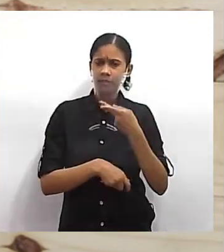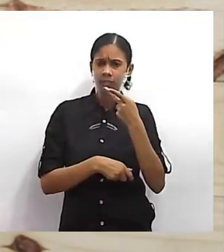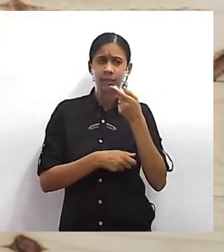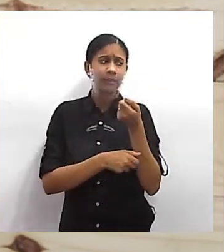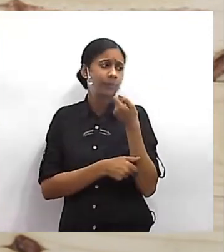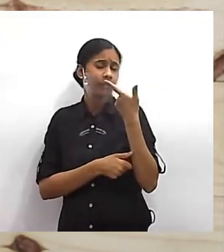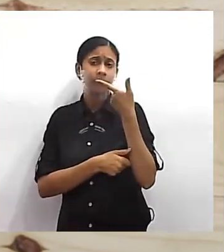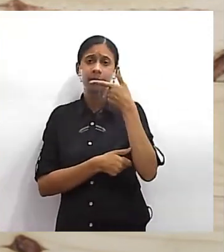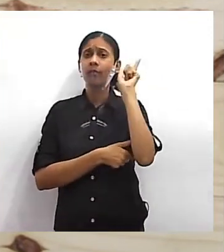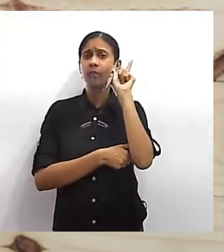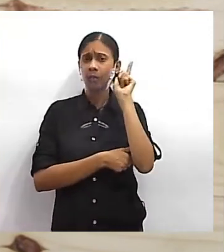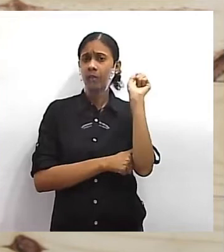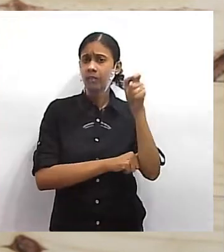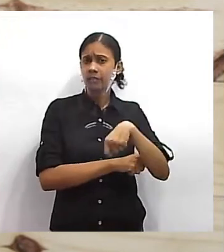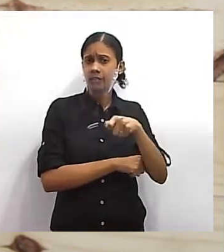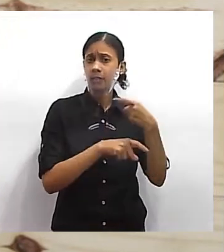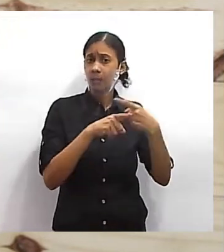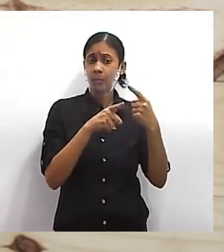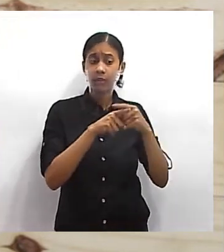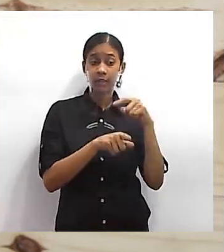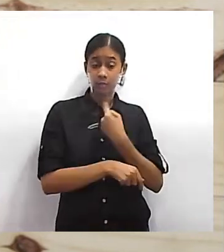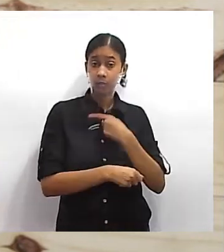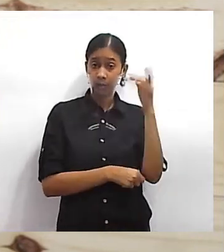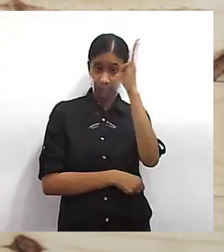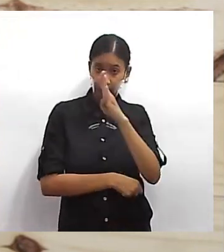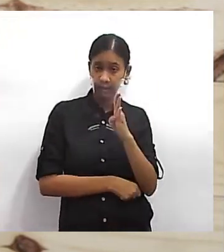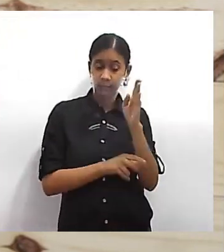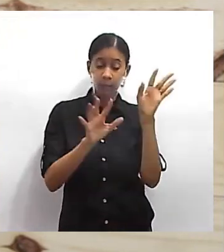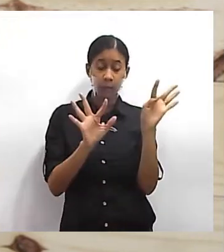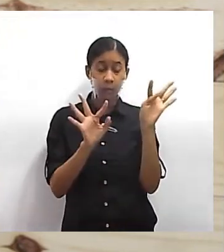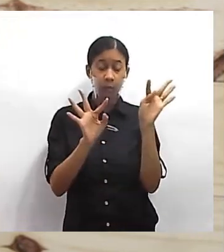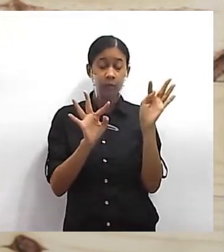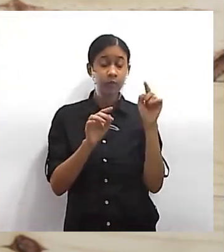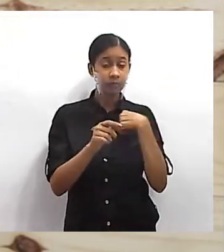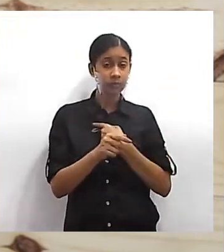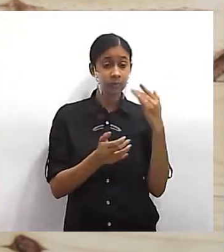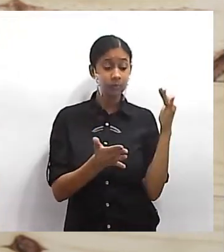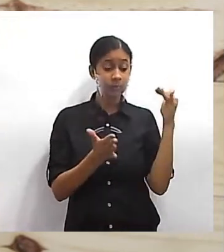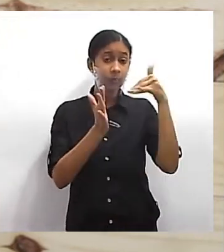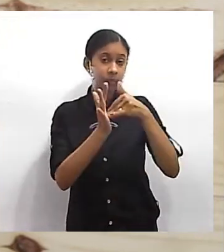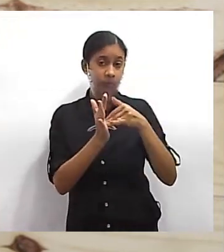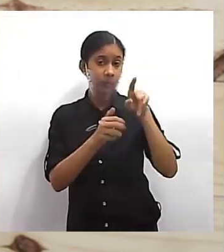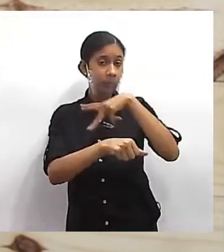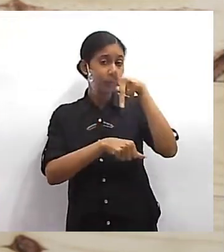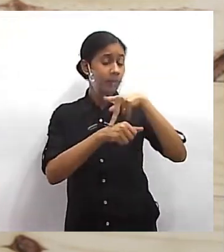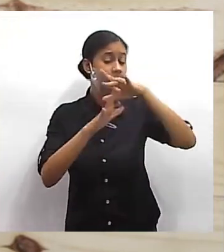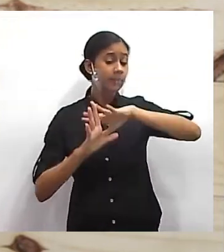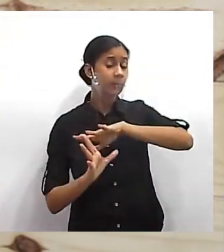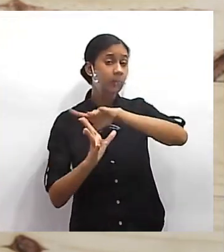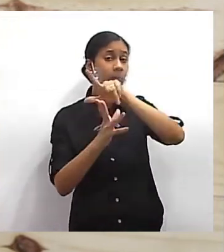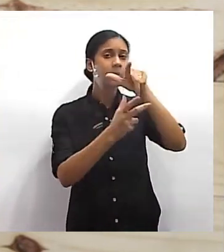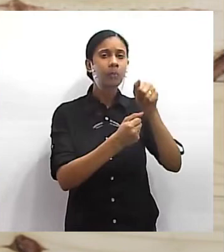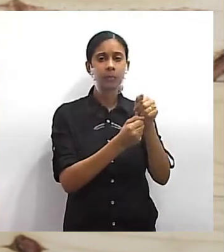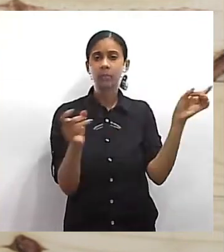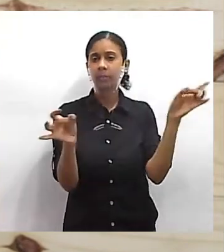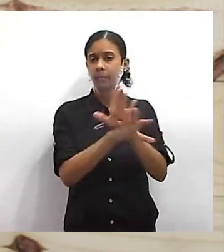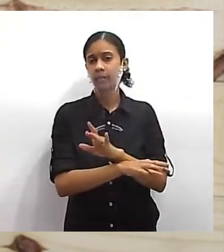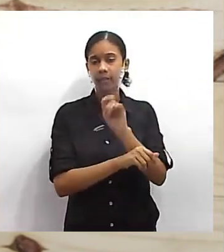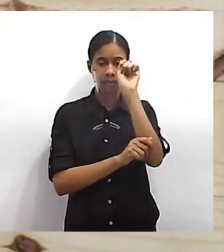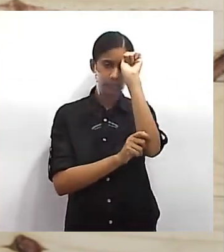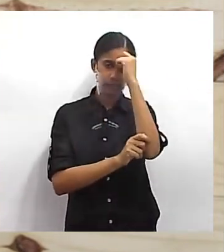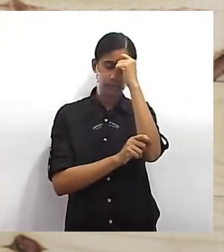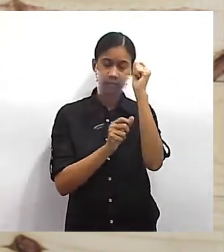país do mundo a acabar com a escravidão. Nós fomos o último país do mundo. E isso deixou sequelas e marcas muito